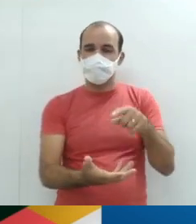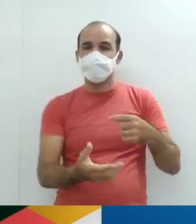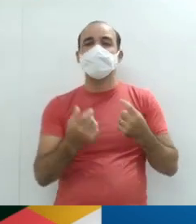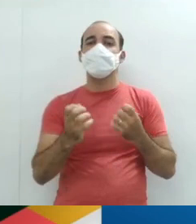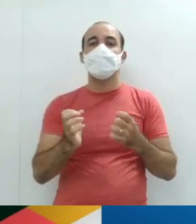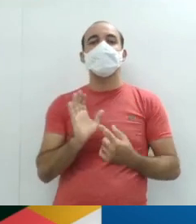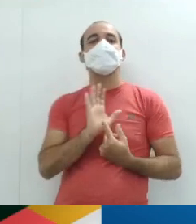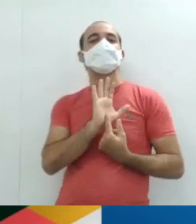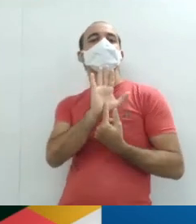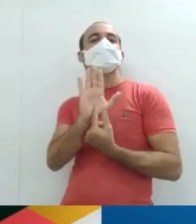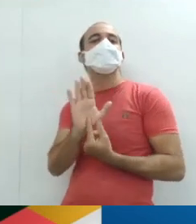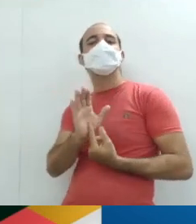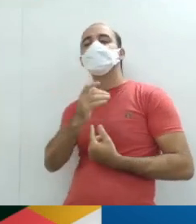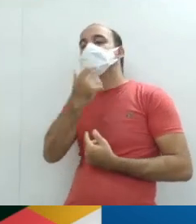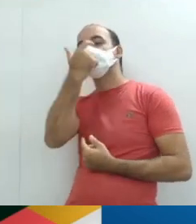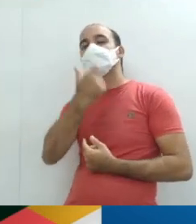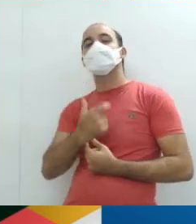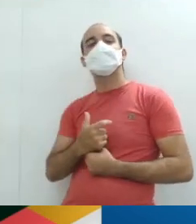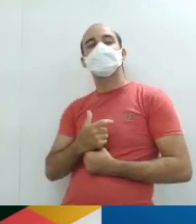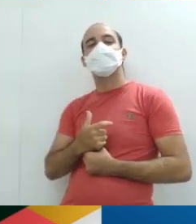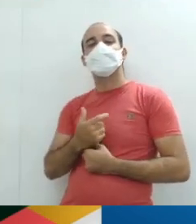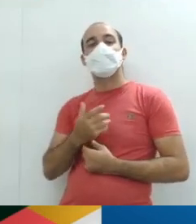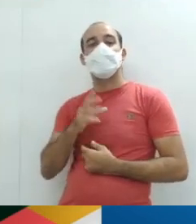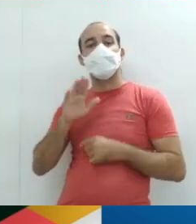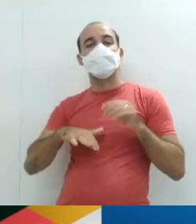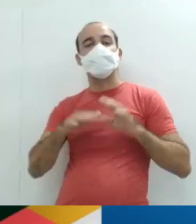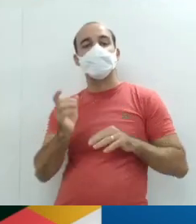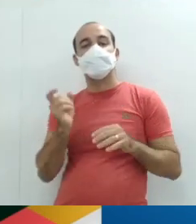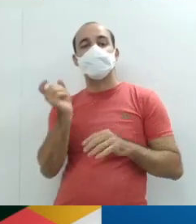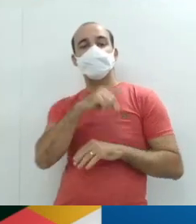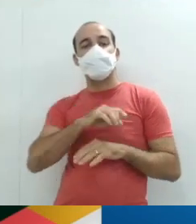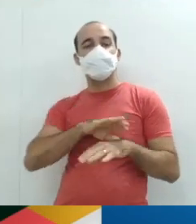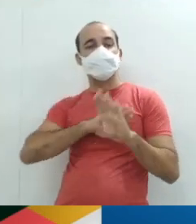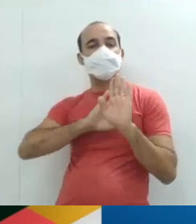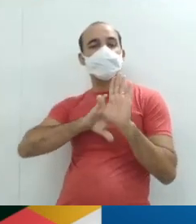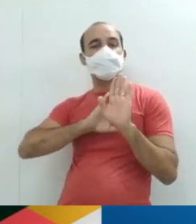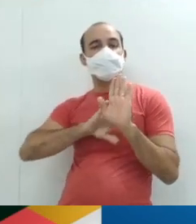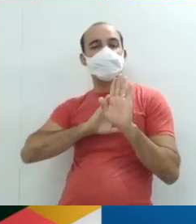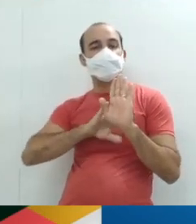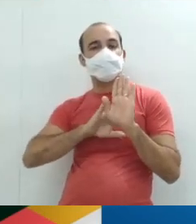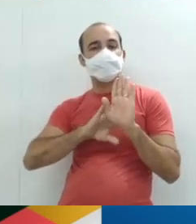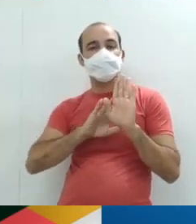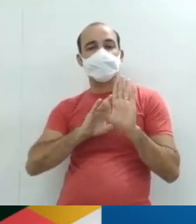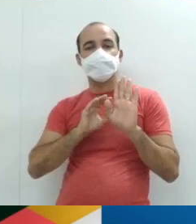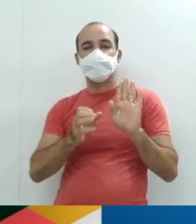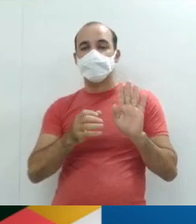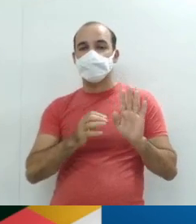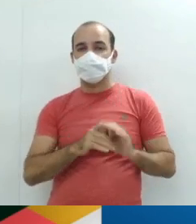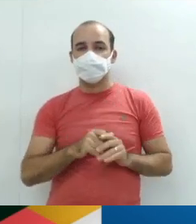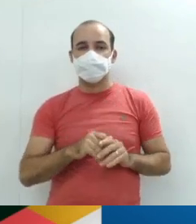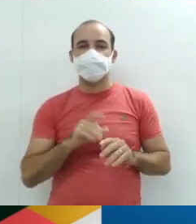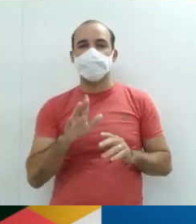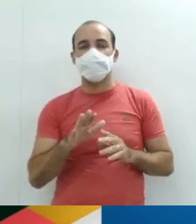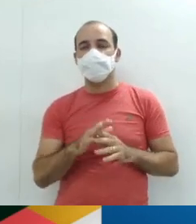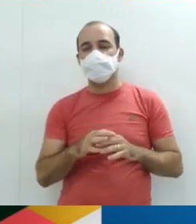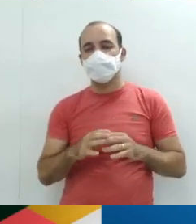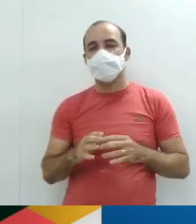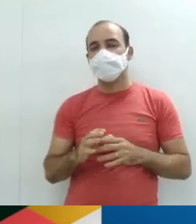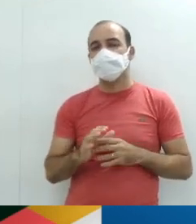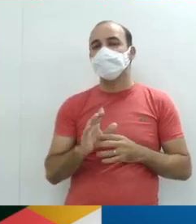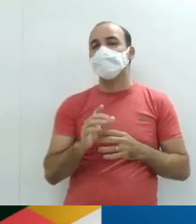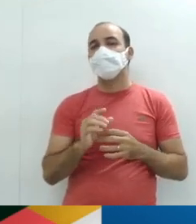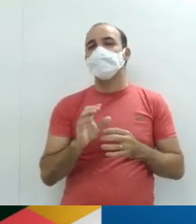vezes, aquilo que nós não somos. Não é verdade? E qual é o resultado disso? Nunca houve